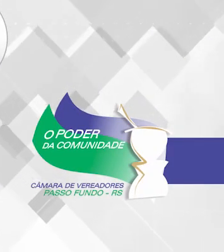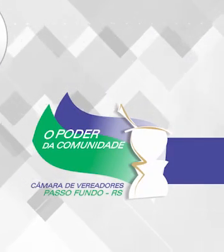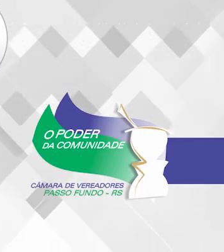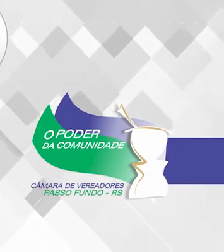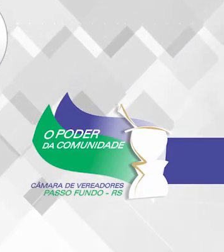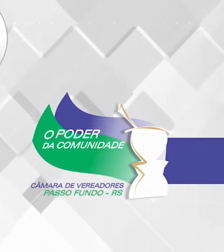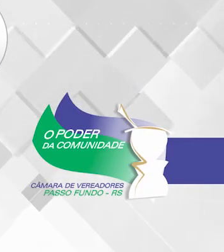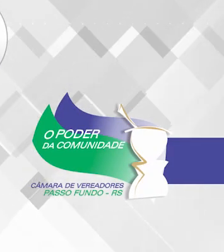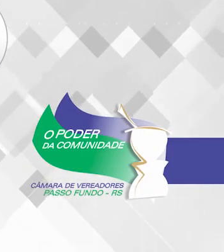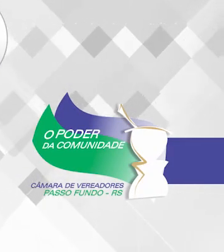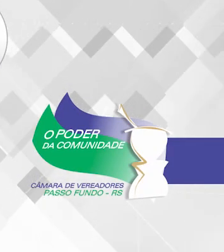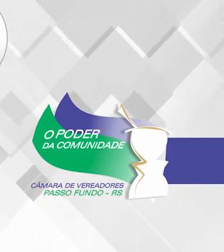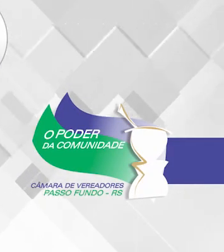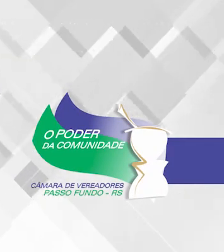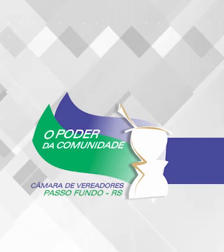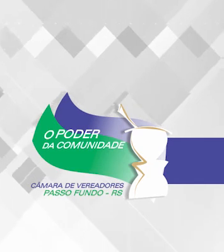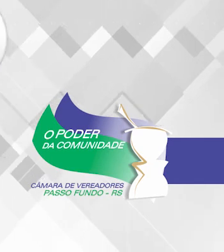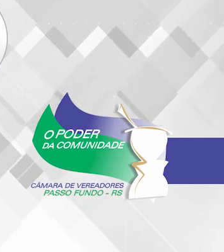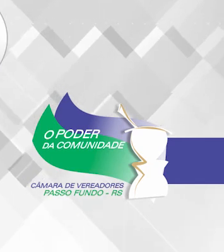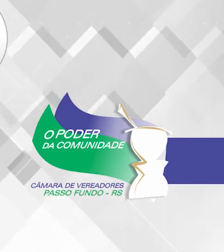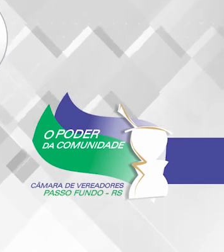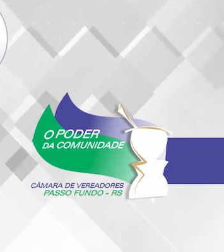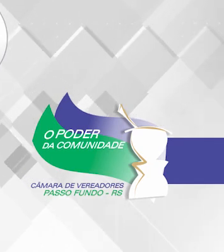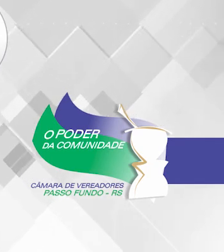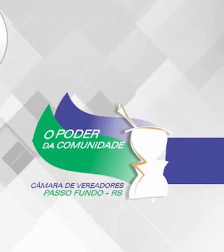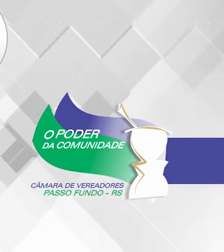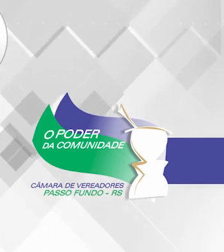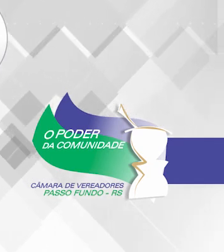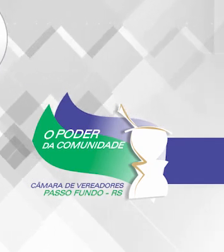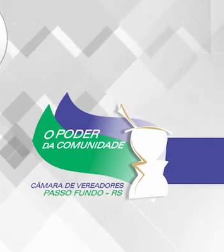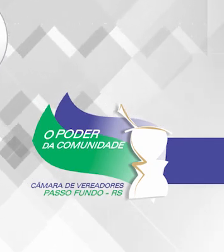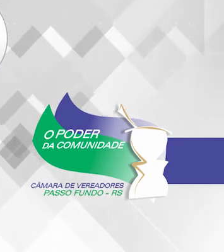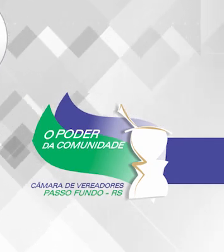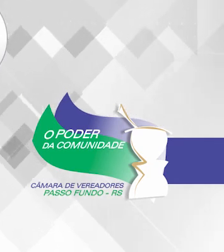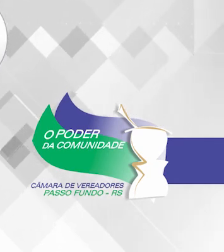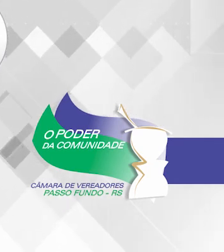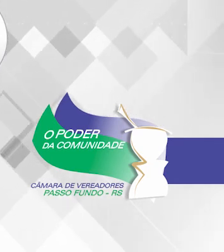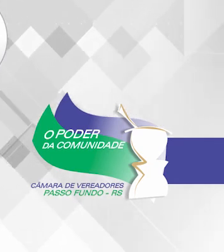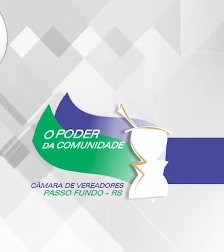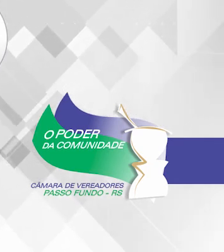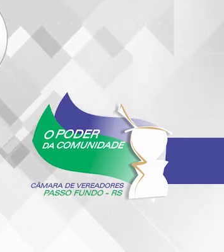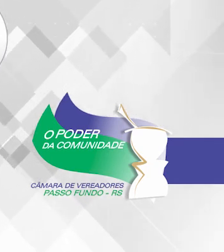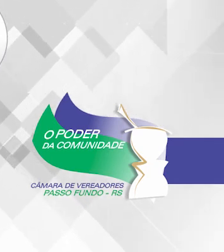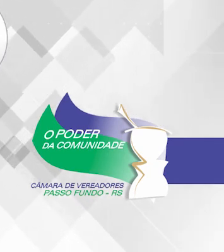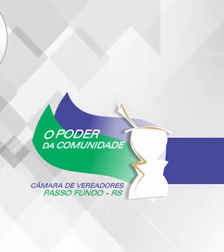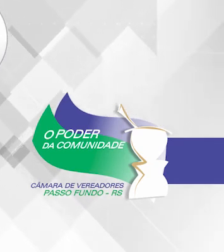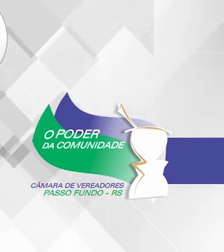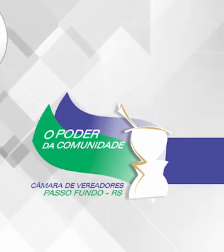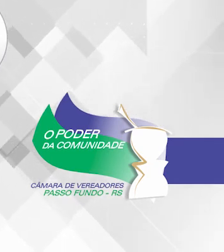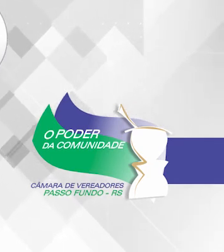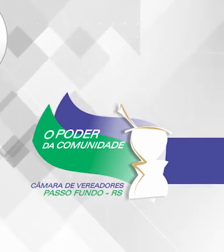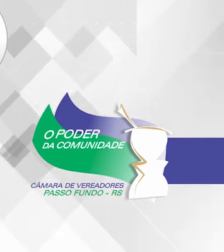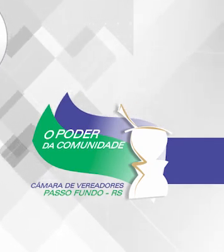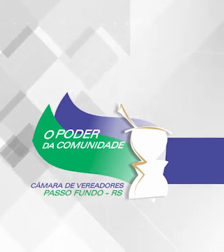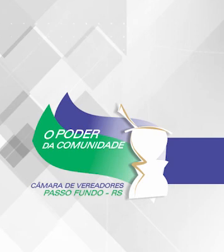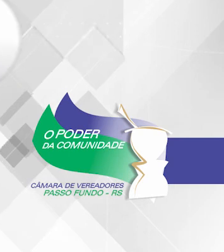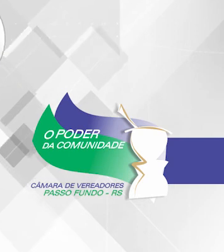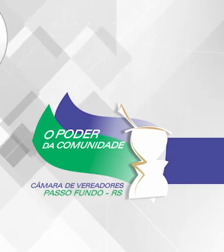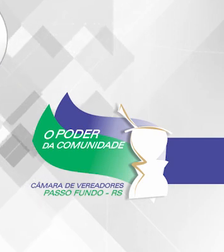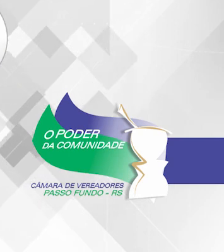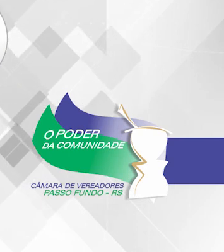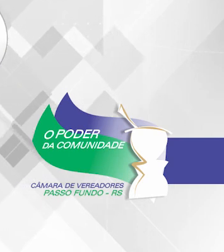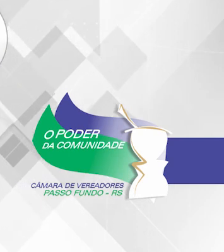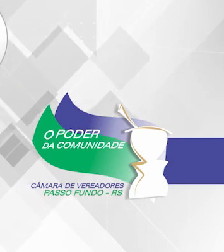para as reuniões e plenárias dos vereadores. Projetos importantes já foram votados, como a contratação de mais profissionais para a área de saúde